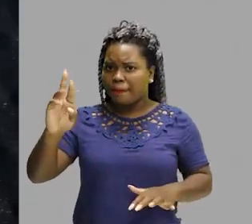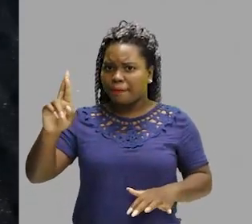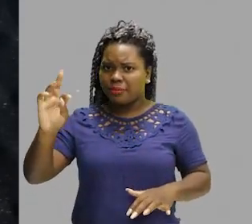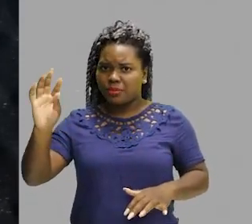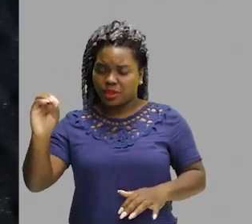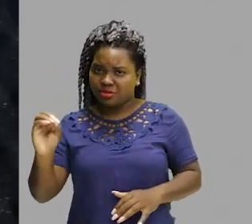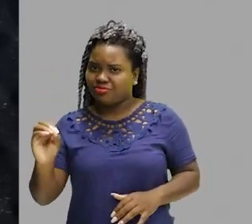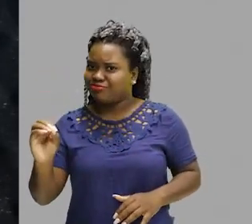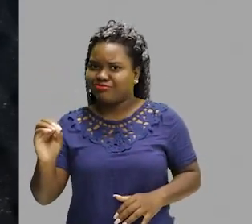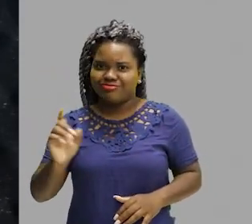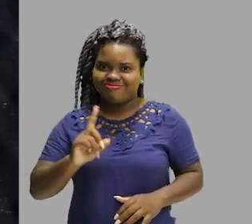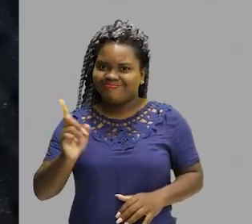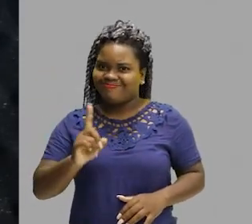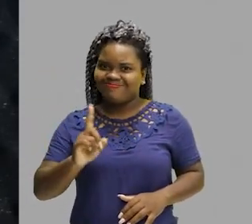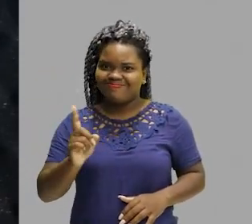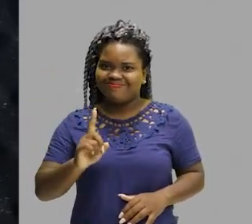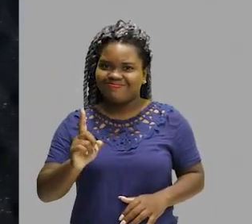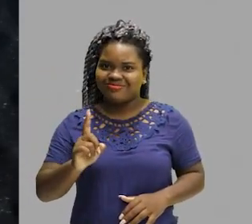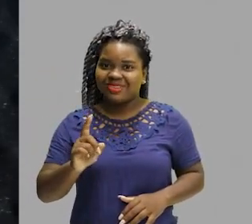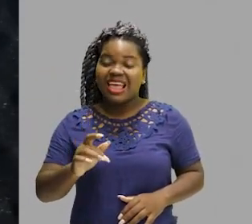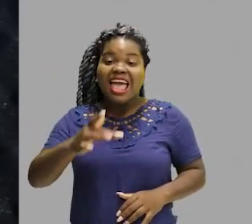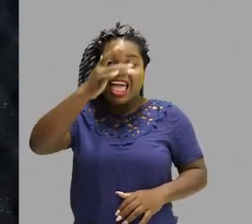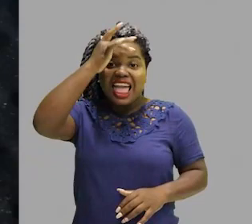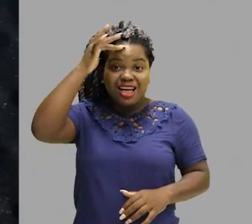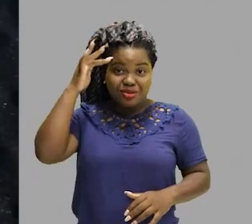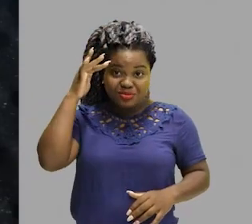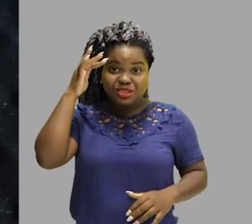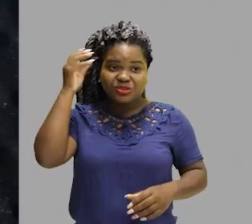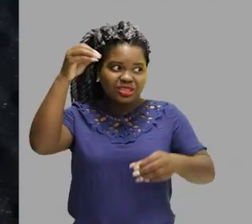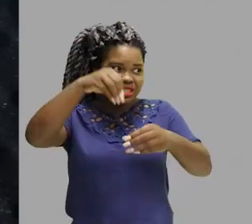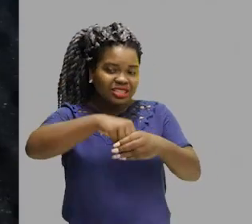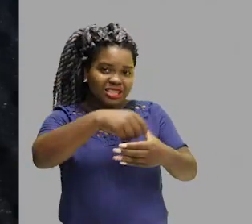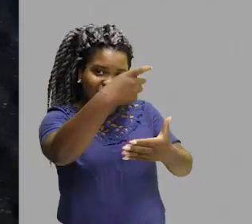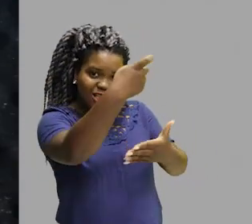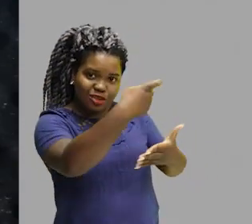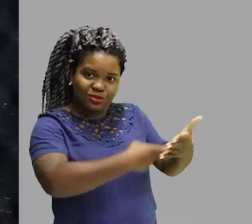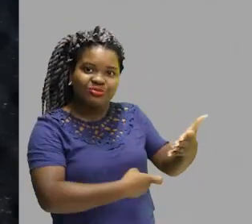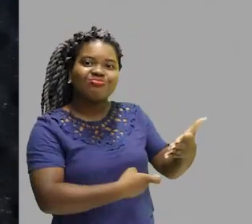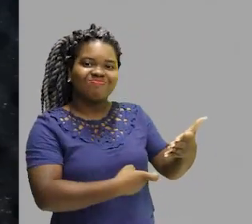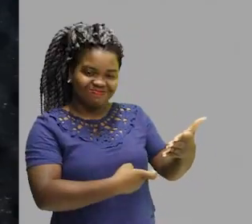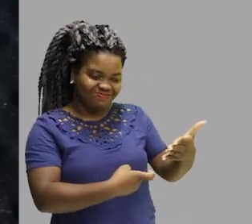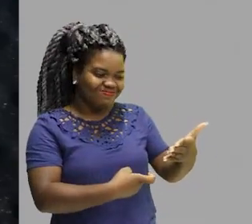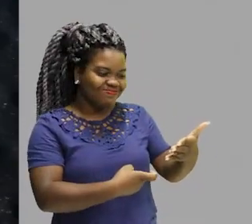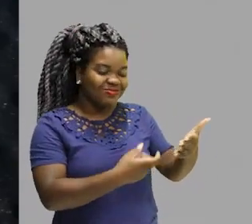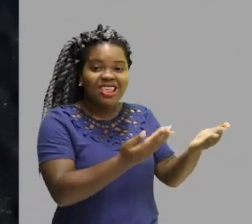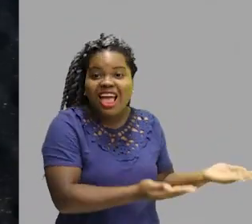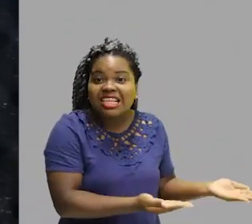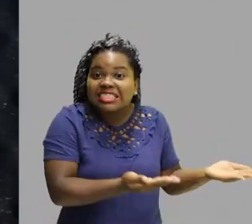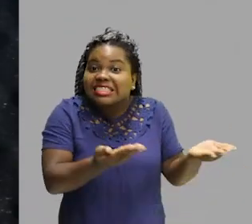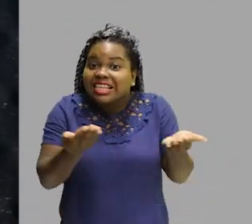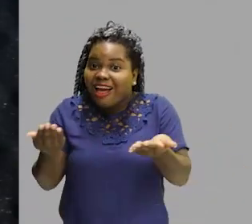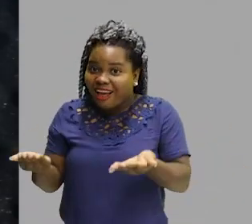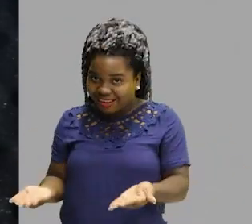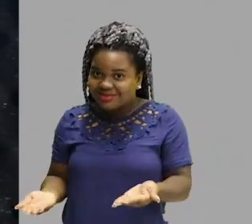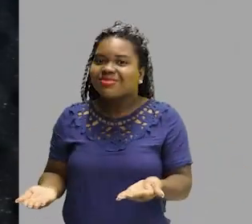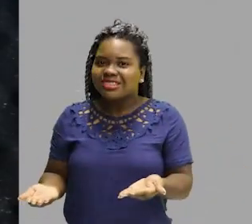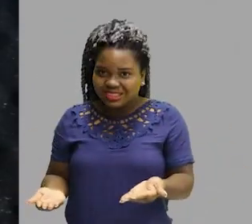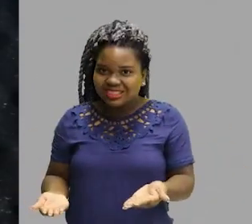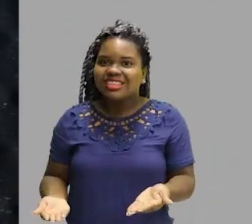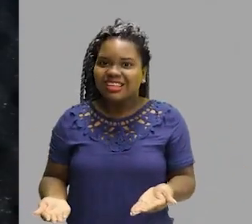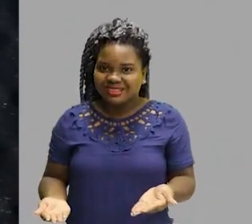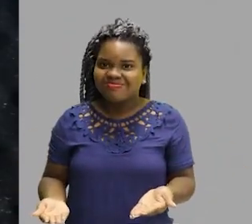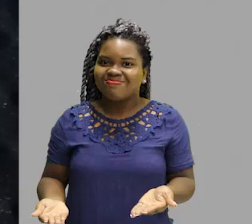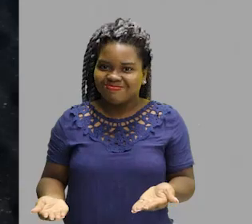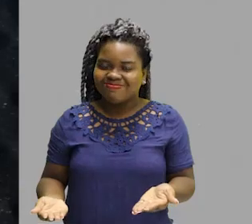essa pessoa presente nesse texto, é essa pessoa que se apresenta. Eu poético está presente